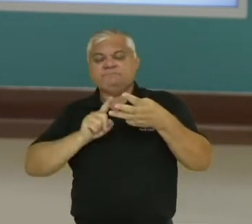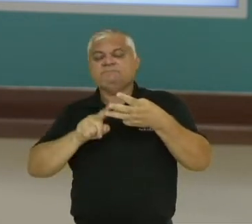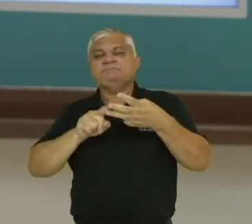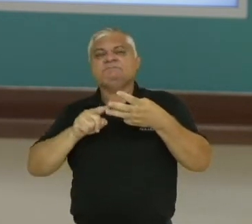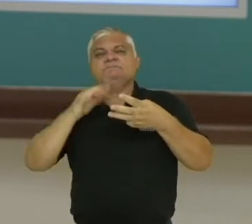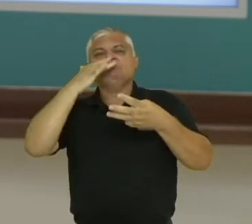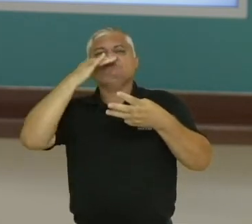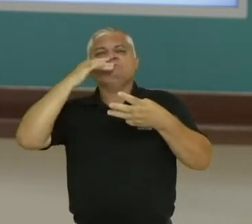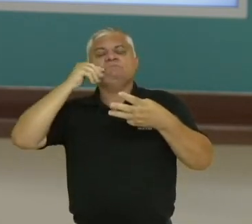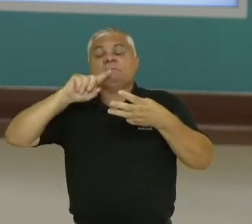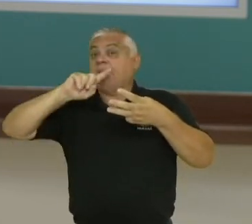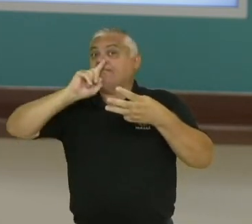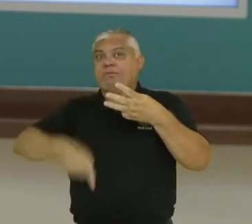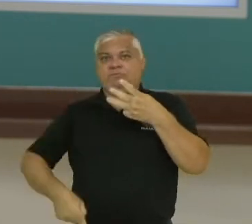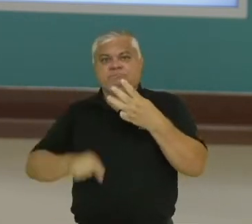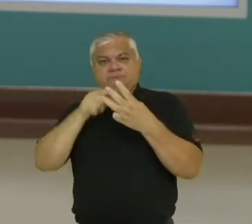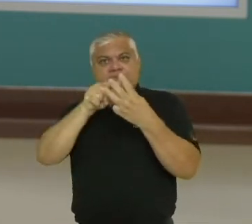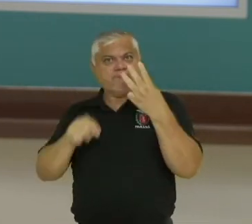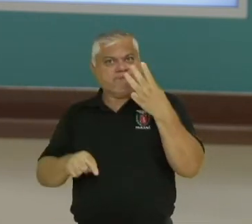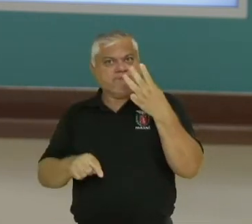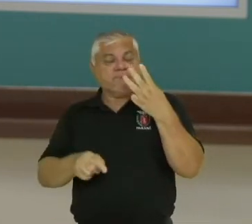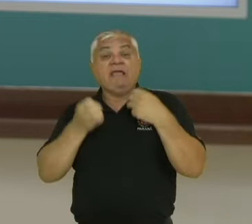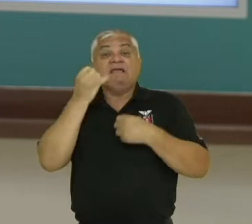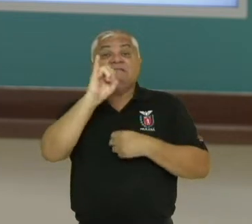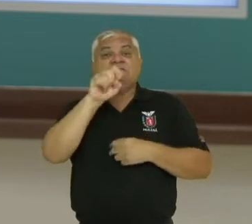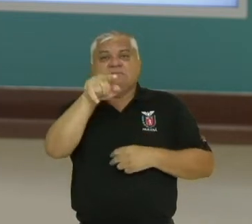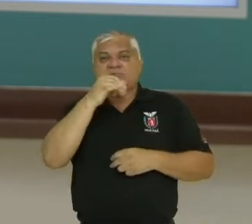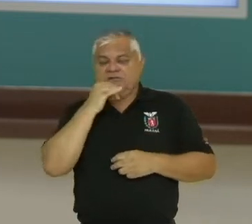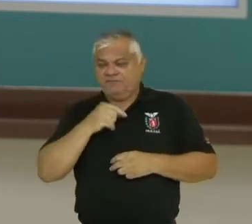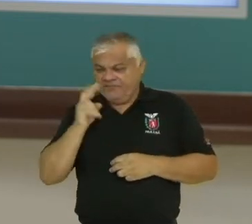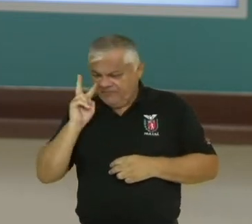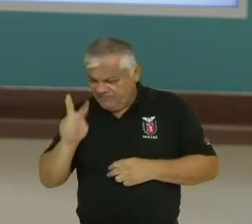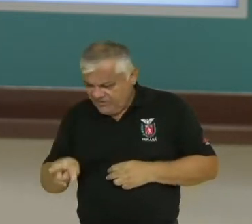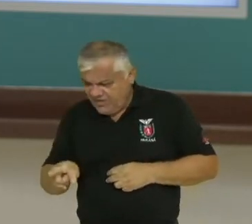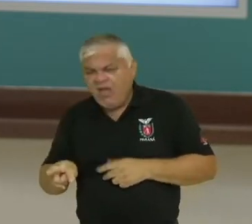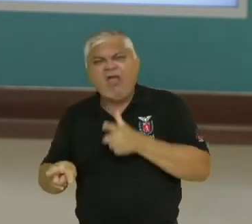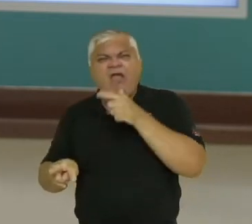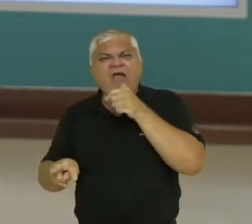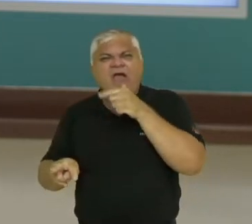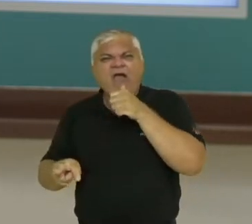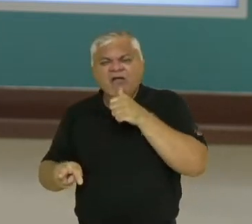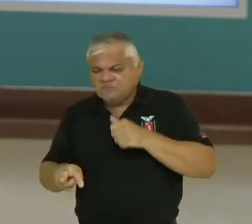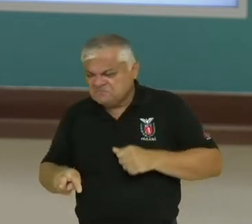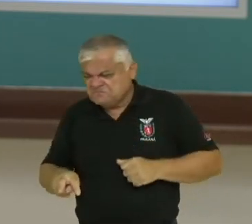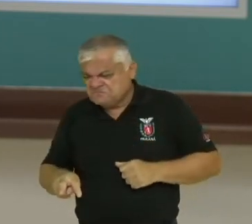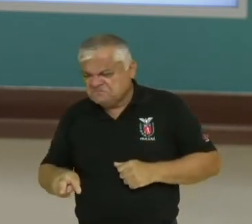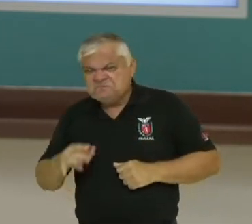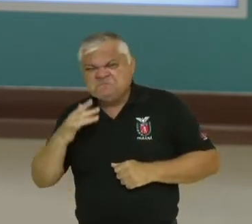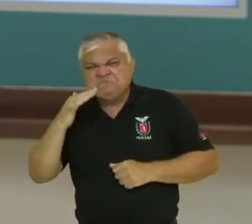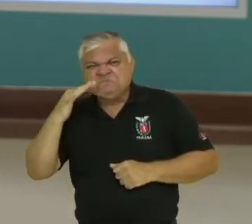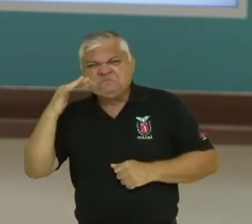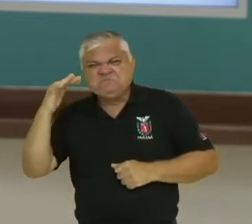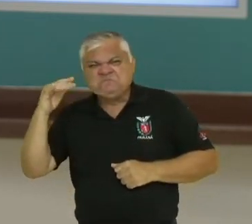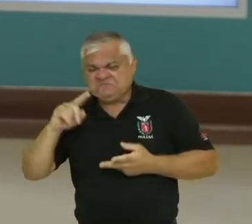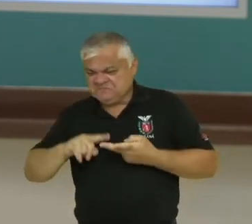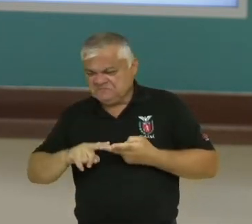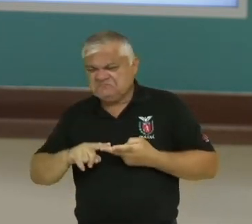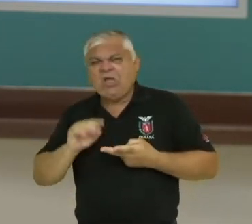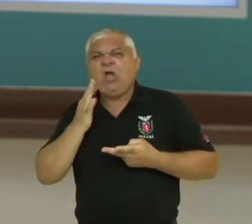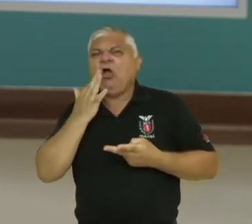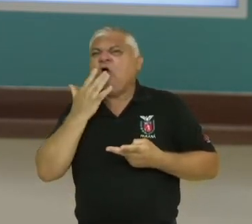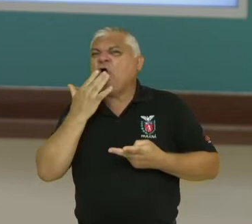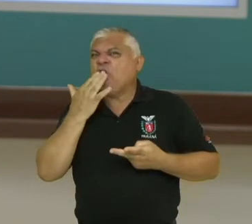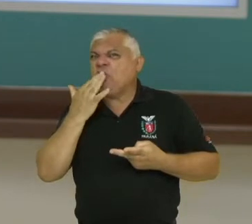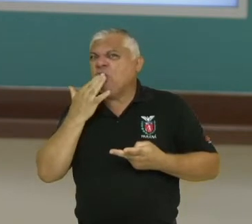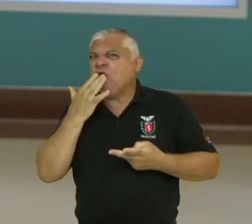cheiro. A partir de algum momento que você localize, encontre uma água que não tenha uma coloração, que